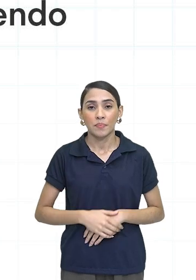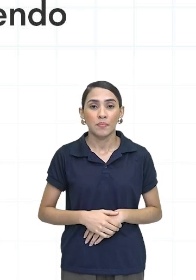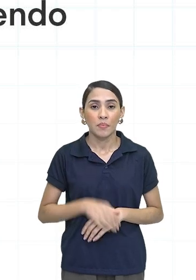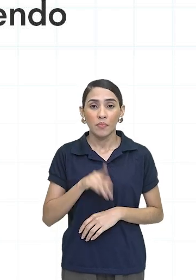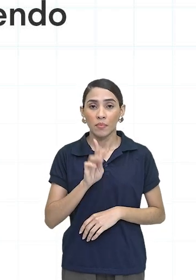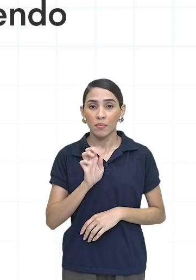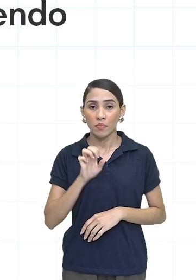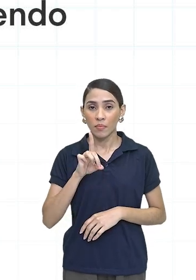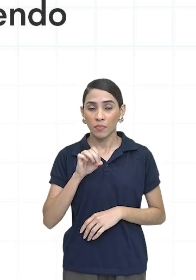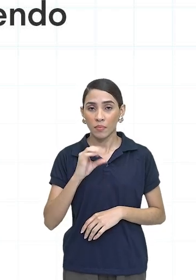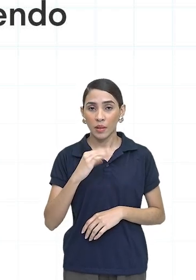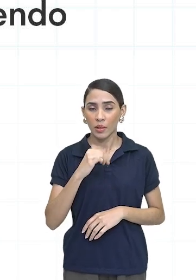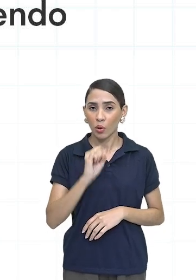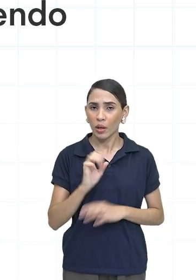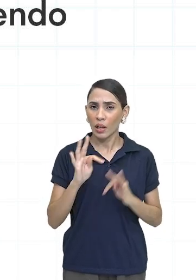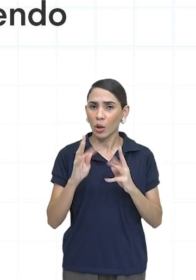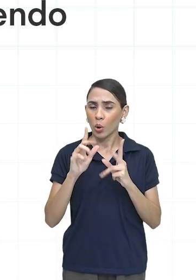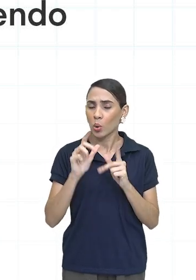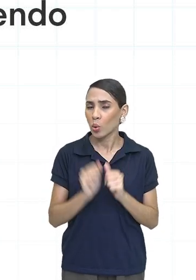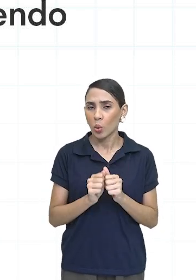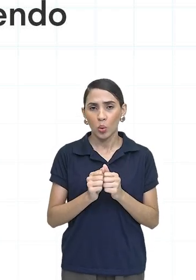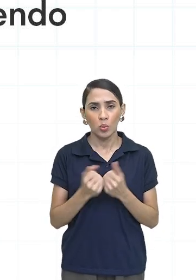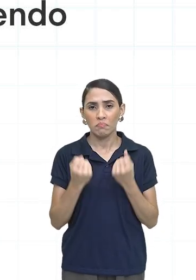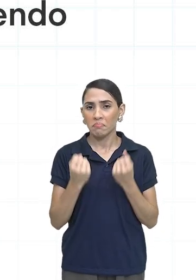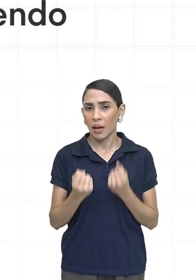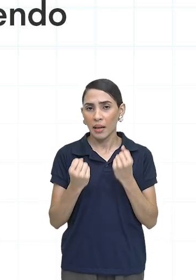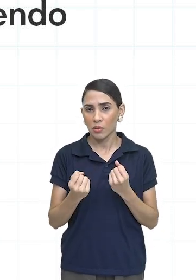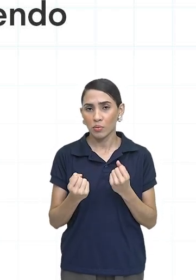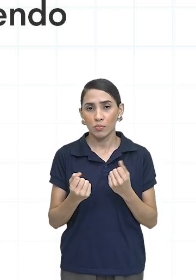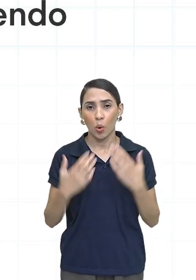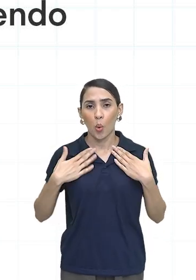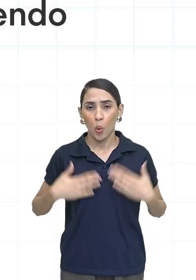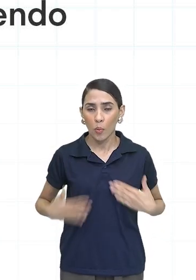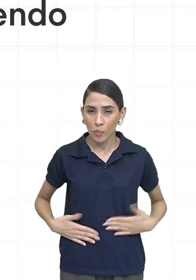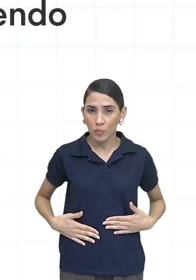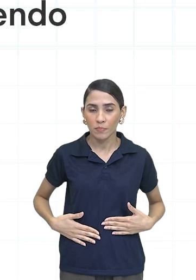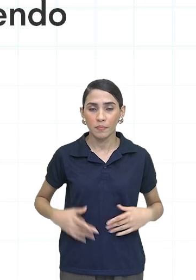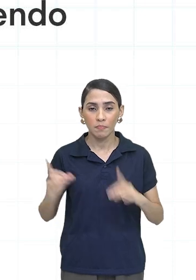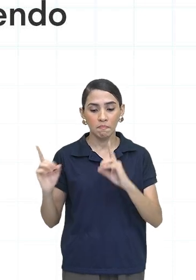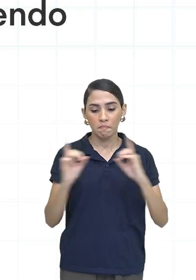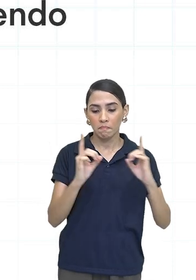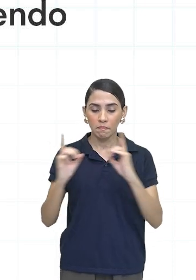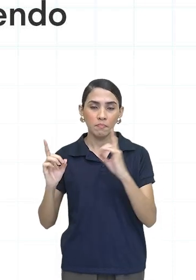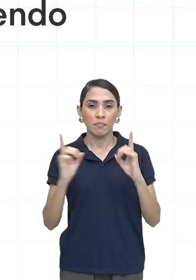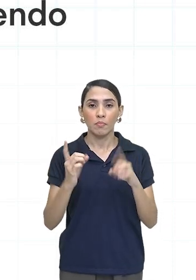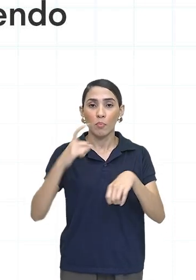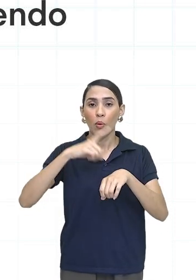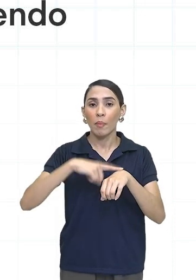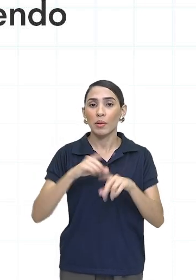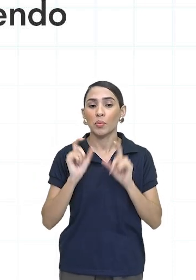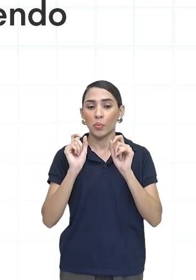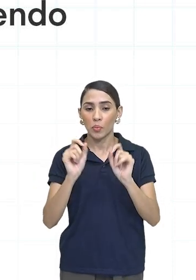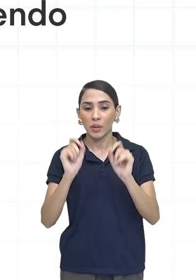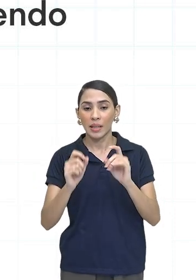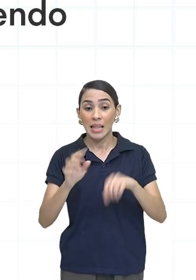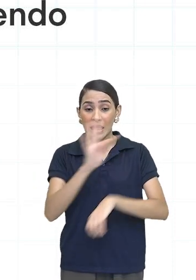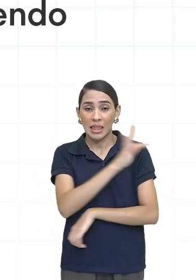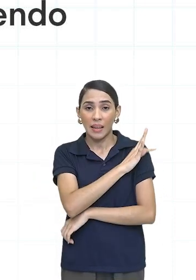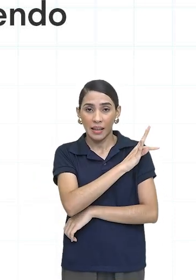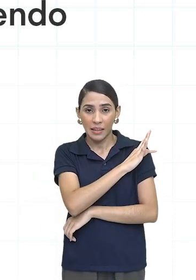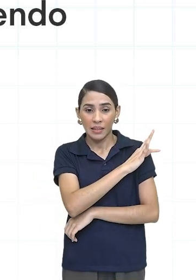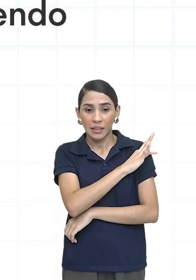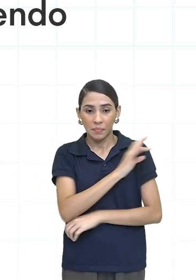de vários pesos e competem uns contra os outros, porque o que vale na hora é o quê? É a